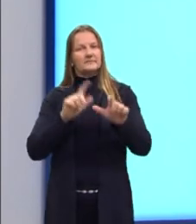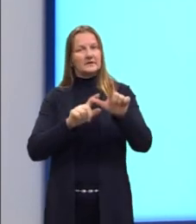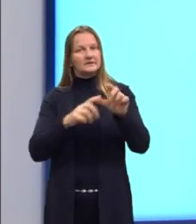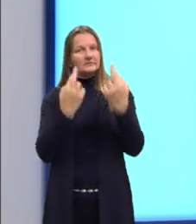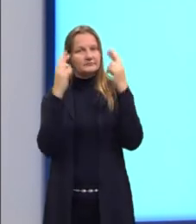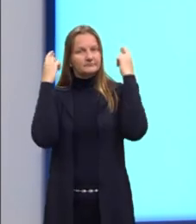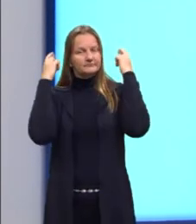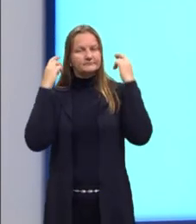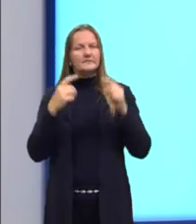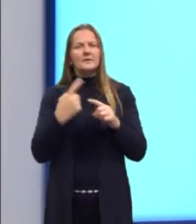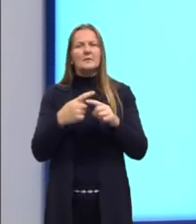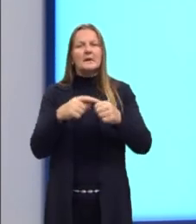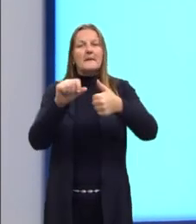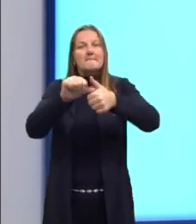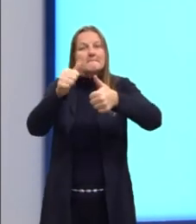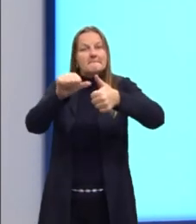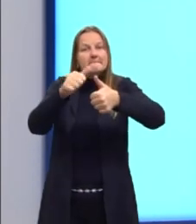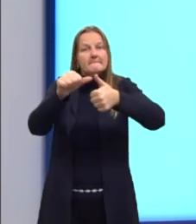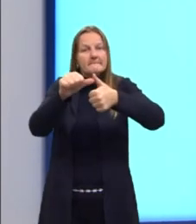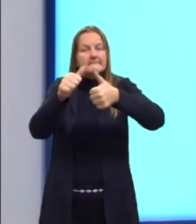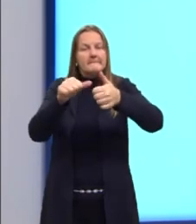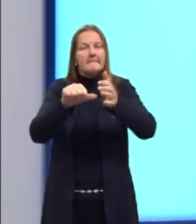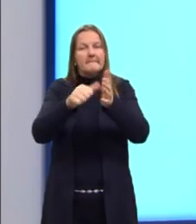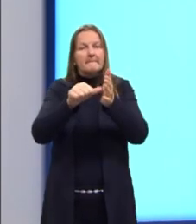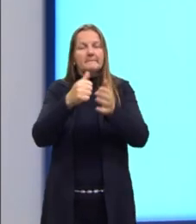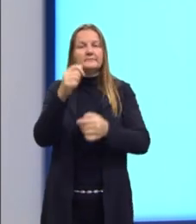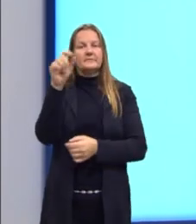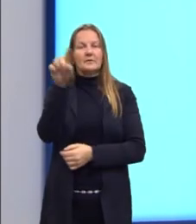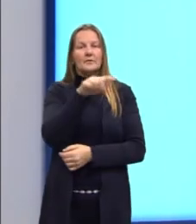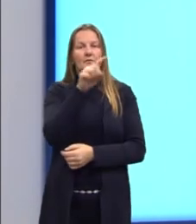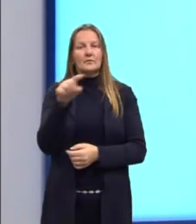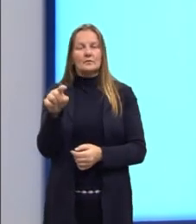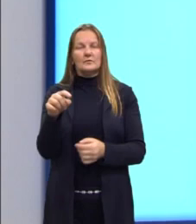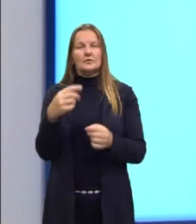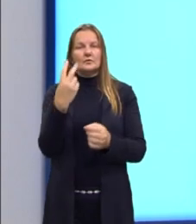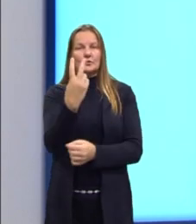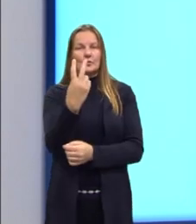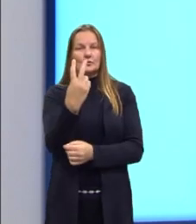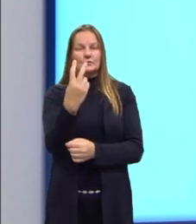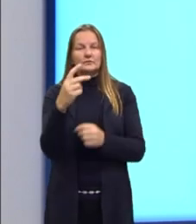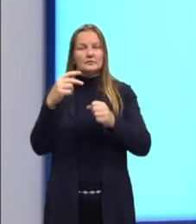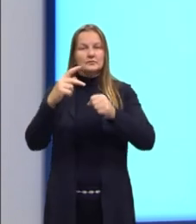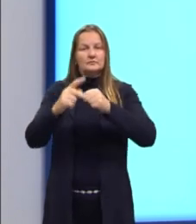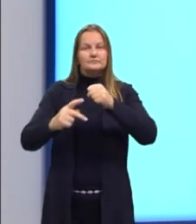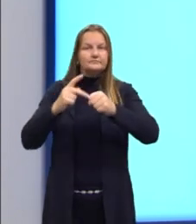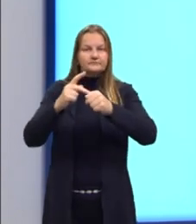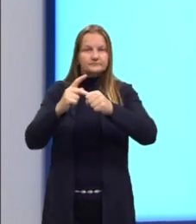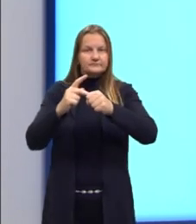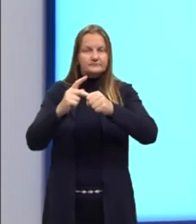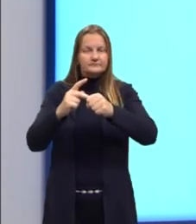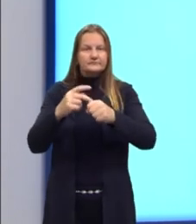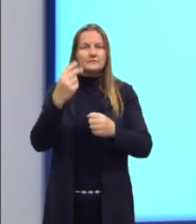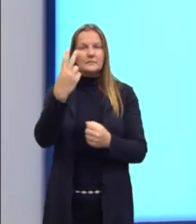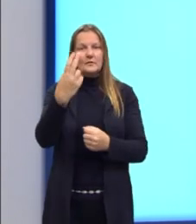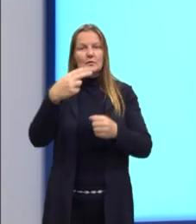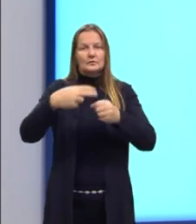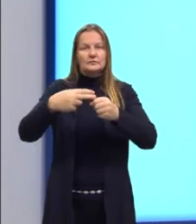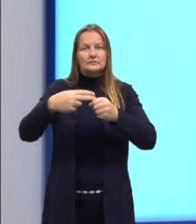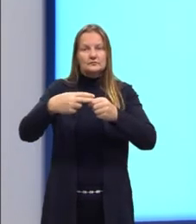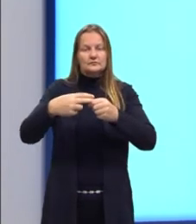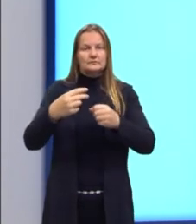a radiação Alfa é aquela radiação formada por 2 prótons e 2 nêutrons